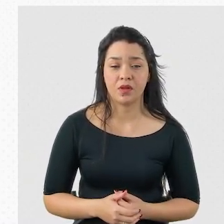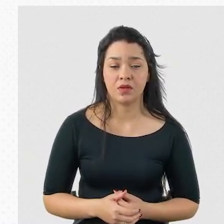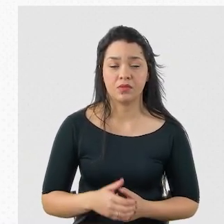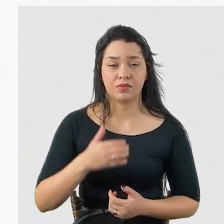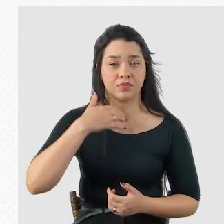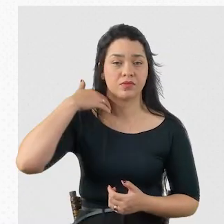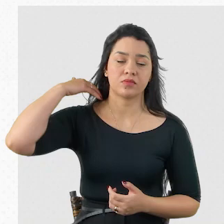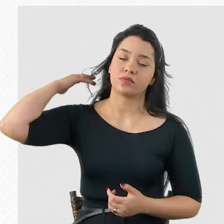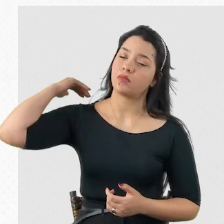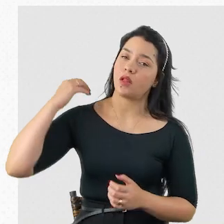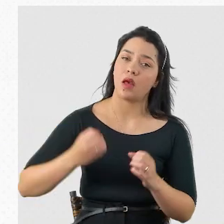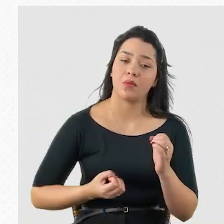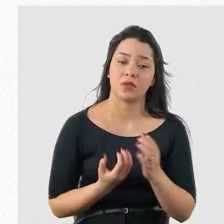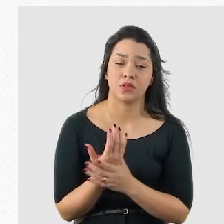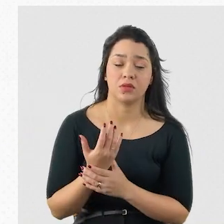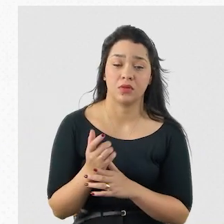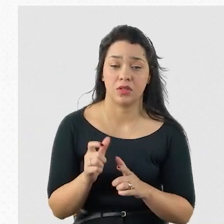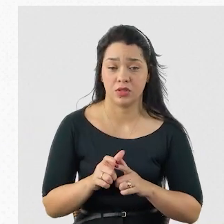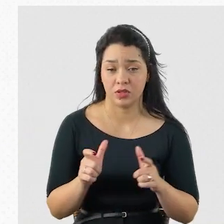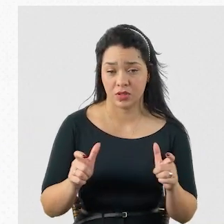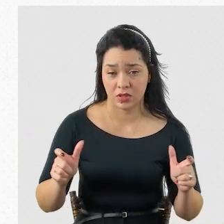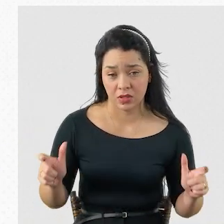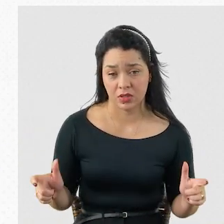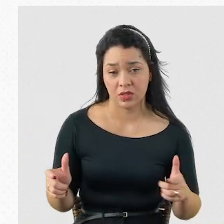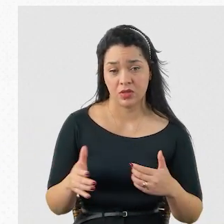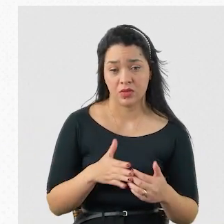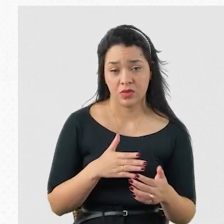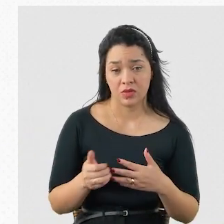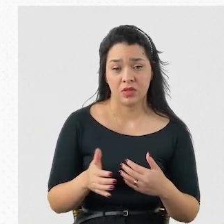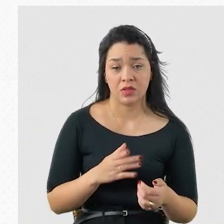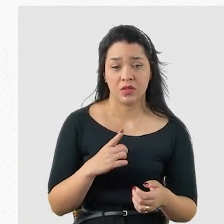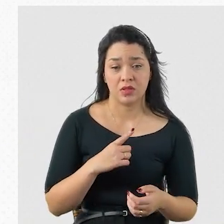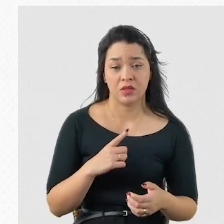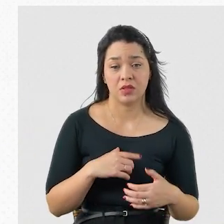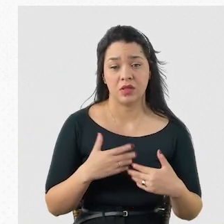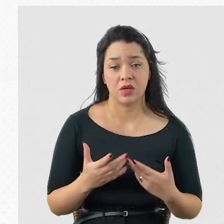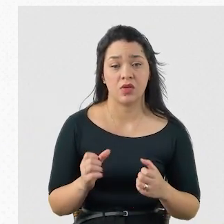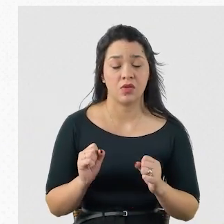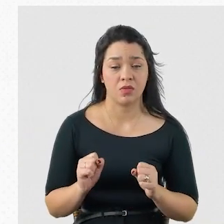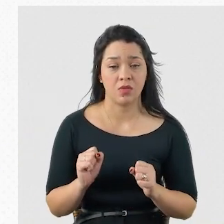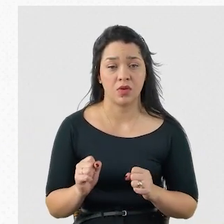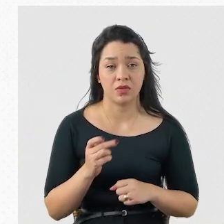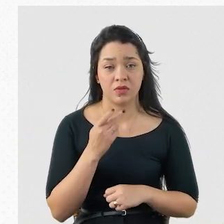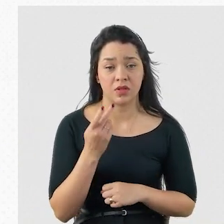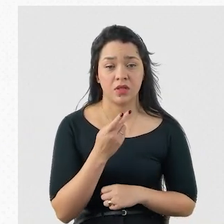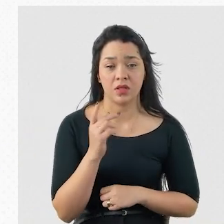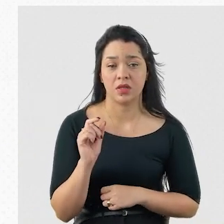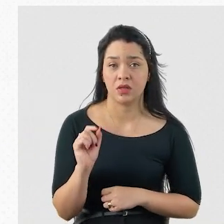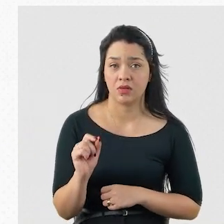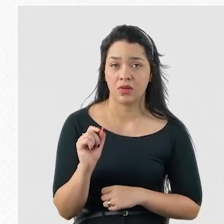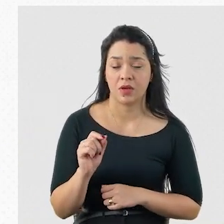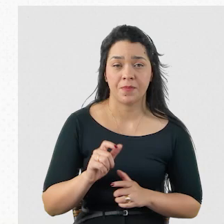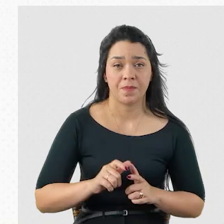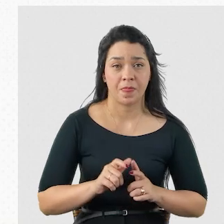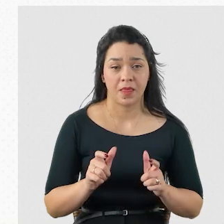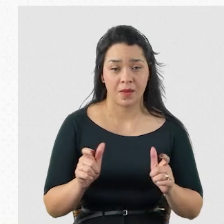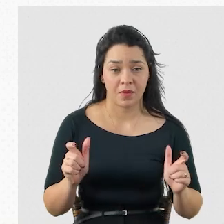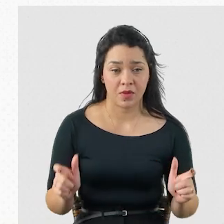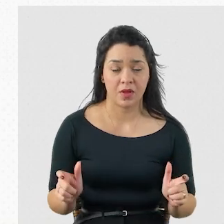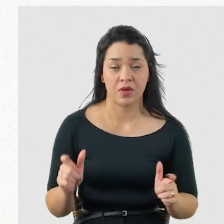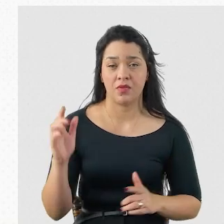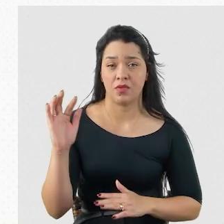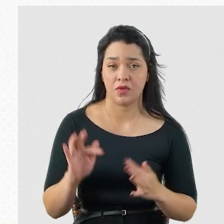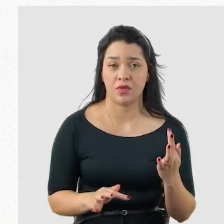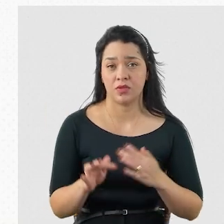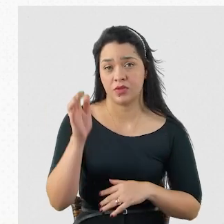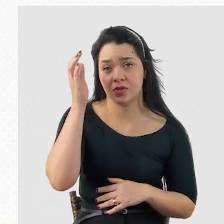Né? A produção cultural é gigantesca em qualquer segmento. E eu posso até afirmar, né, que a maioria das manifestações folclóricas